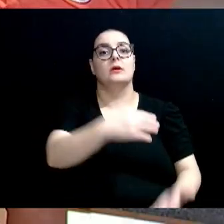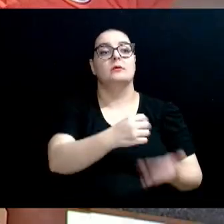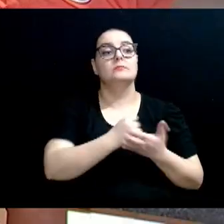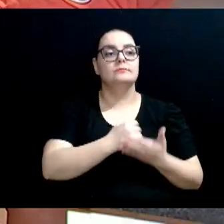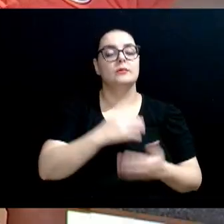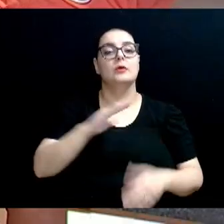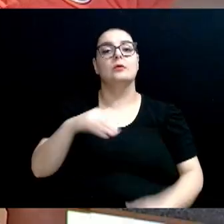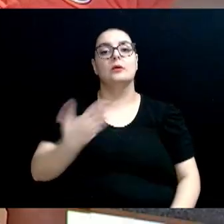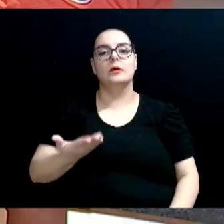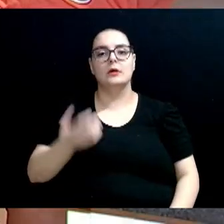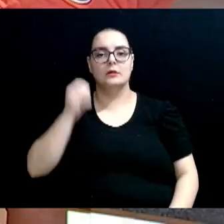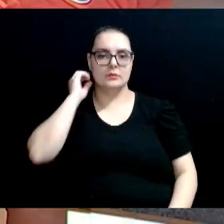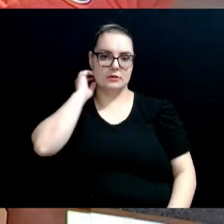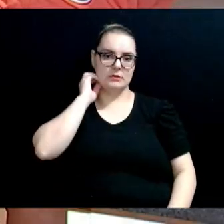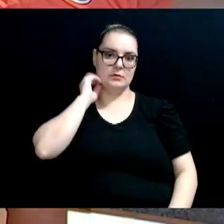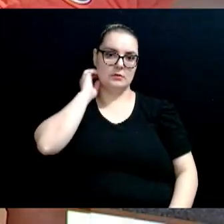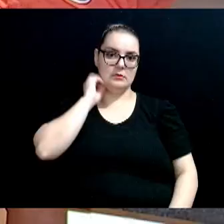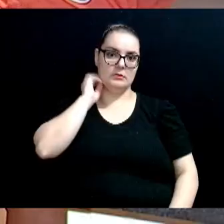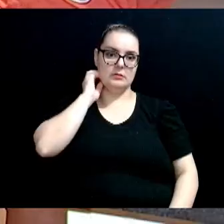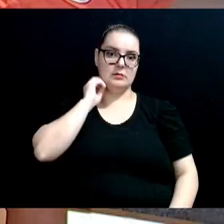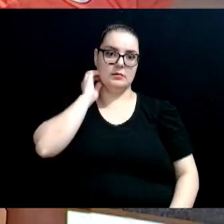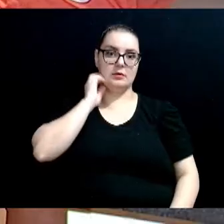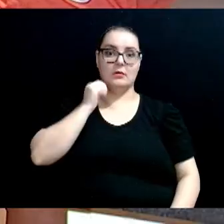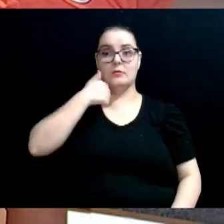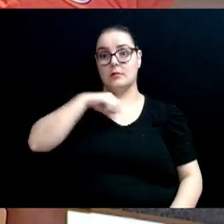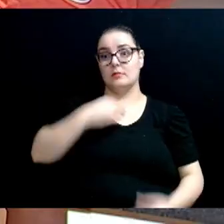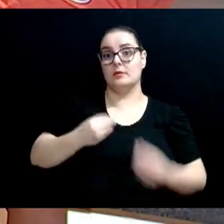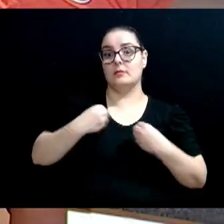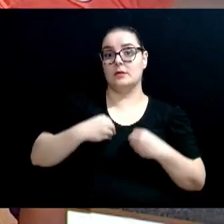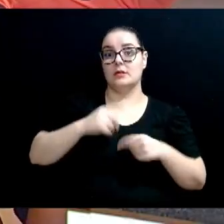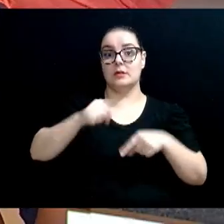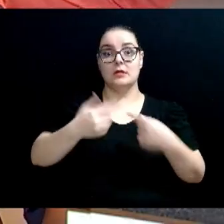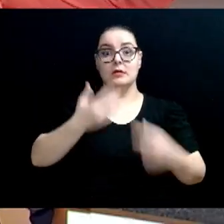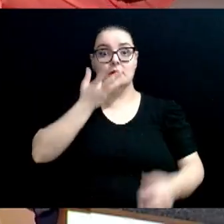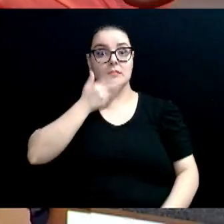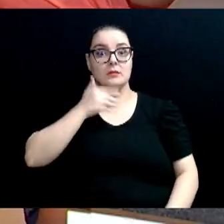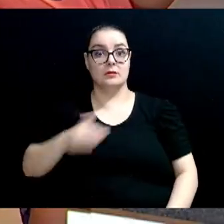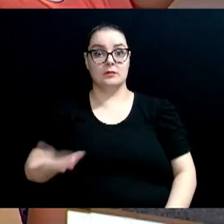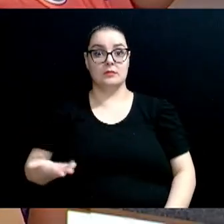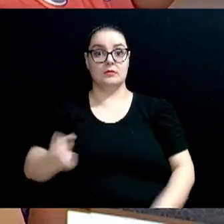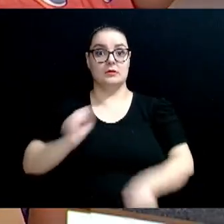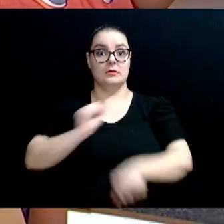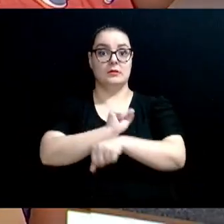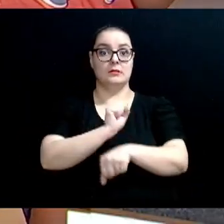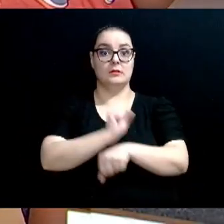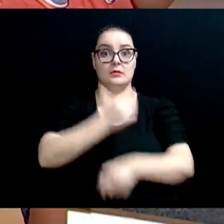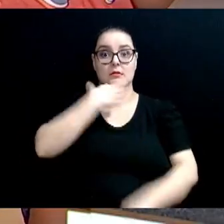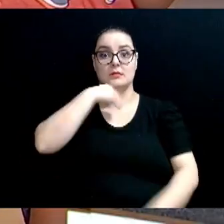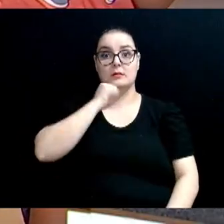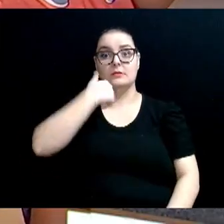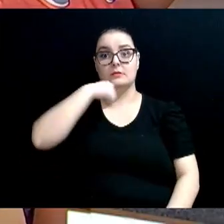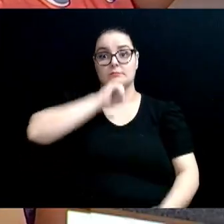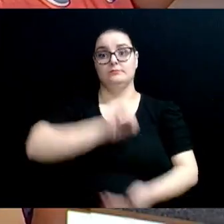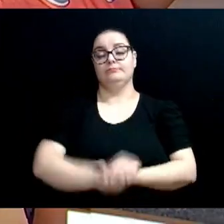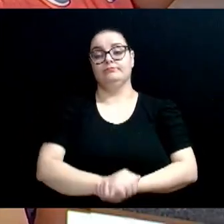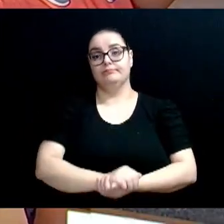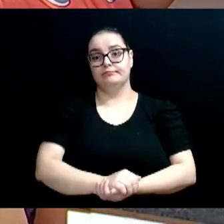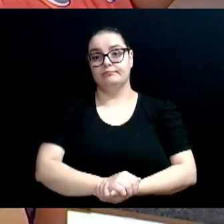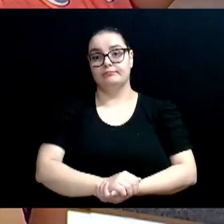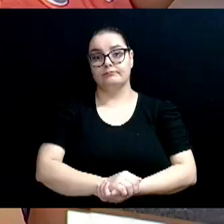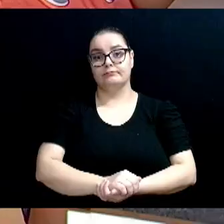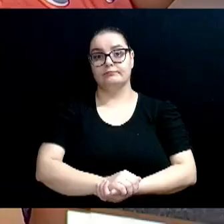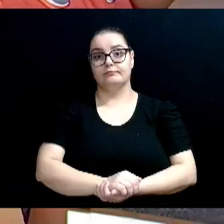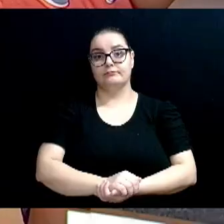buscar? Olha, minha mãe me deu. E as outras crianças ainda estavam aguardando por pais, né? E a equipe